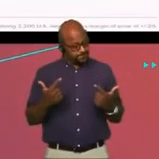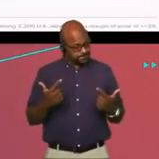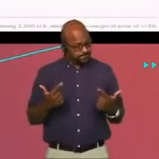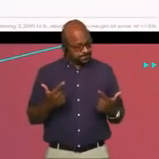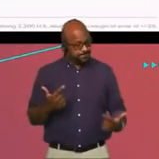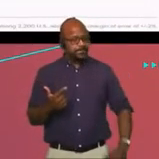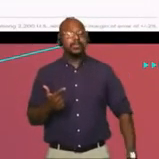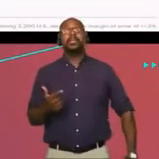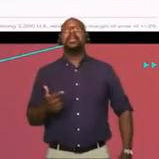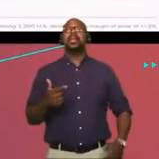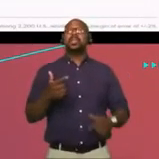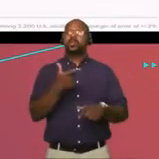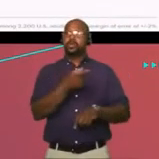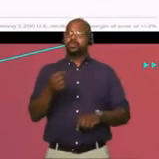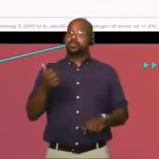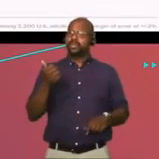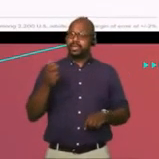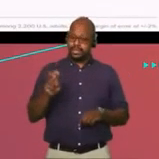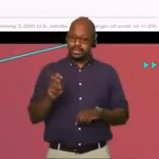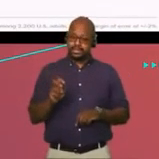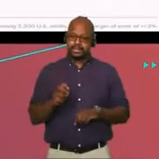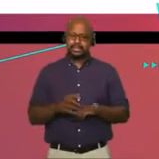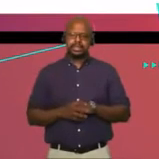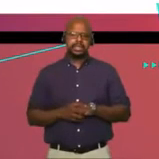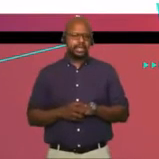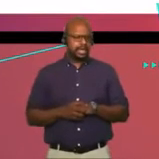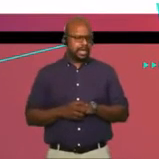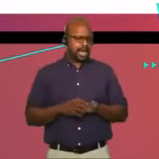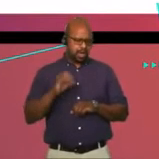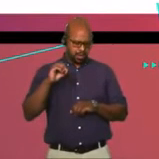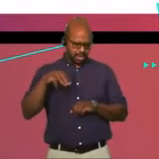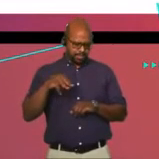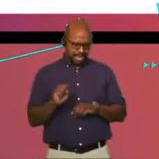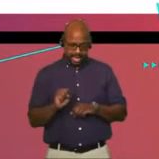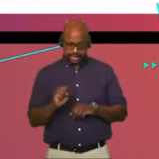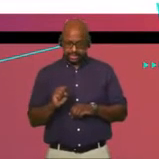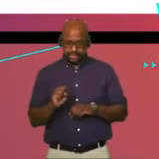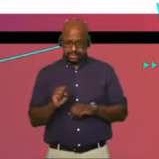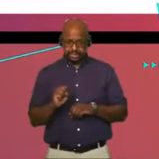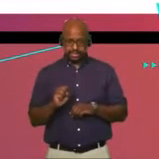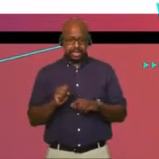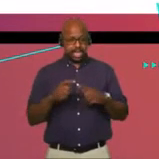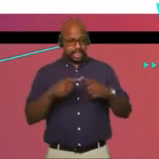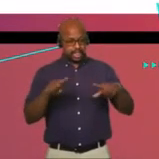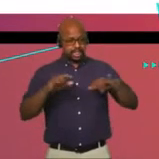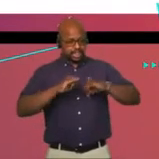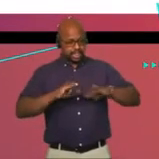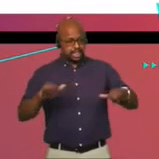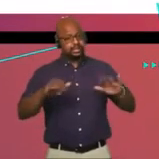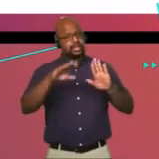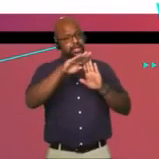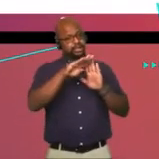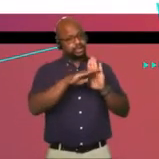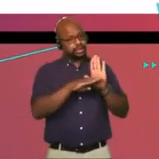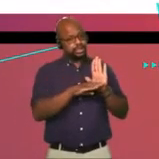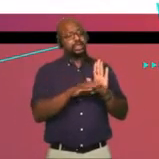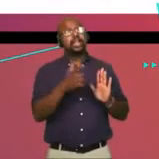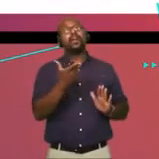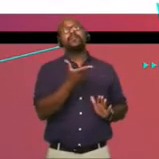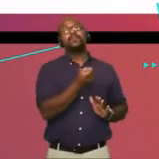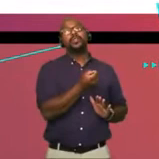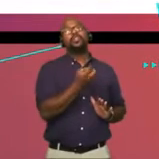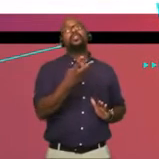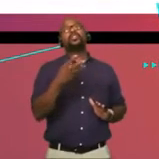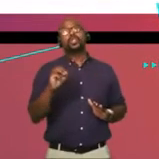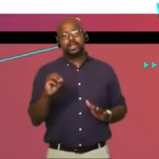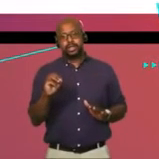sorte em 2015 Organização Mundial da Saúde lança agenda 2030